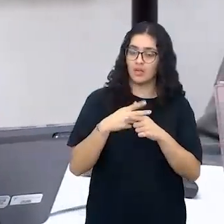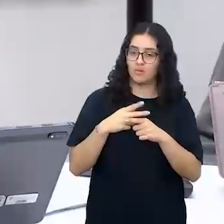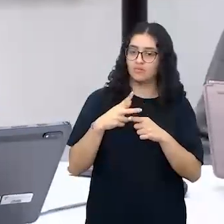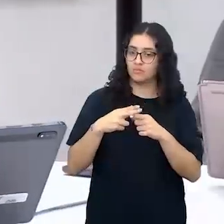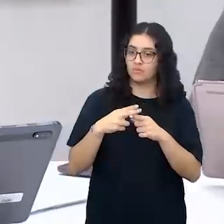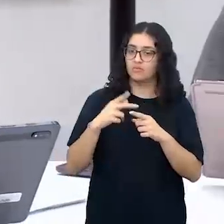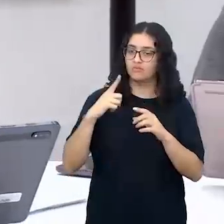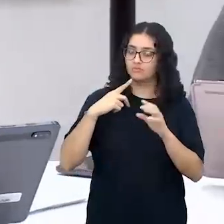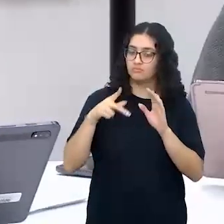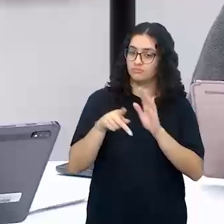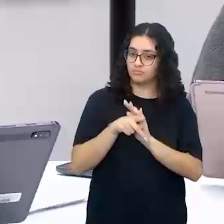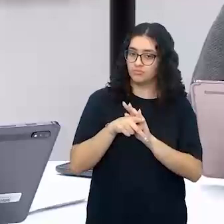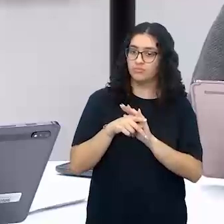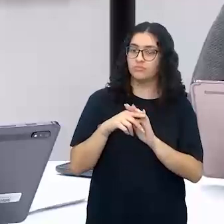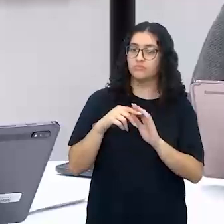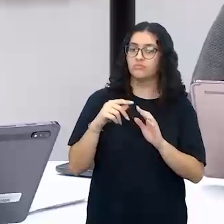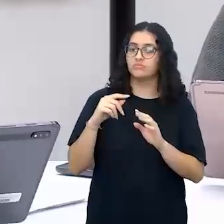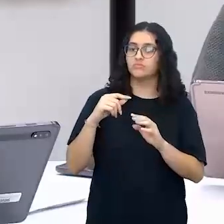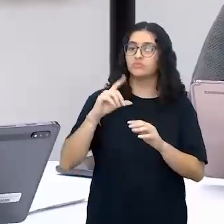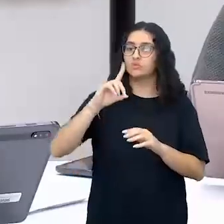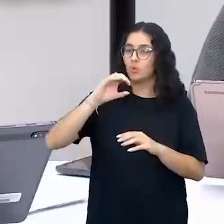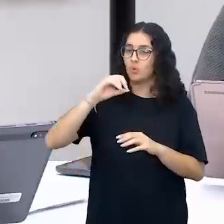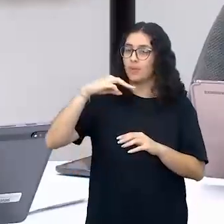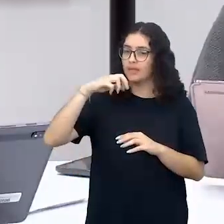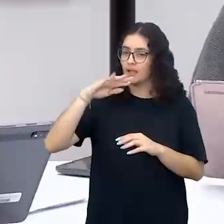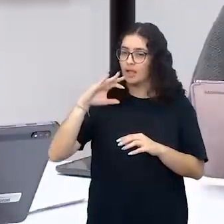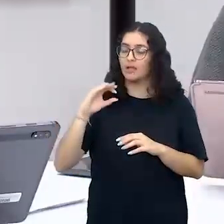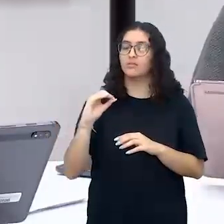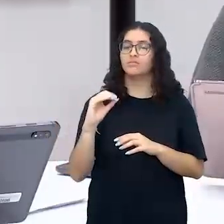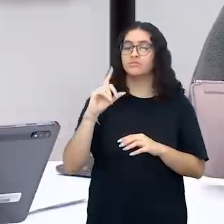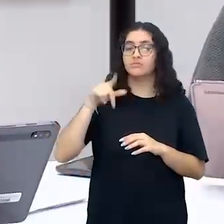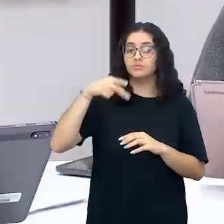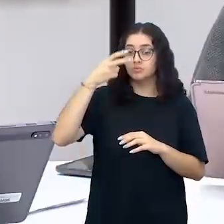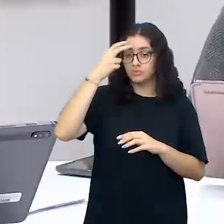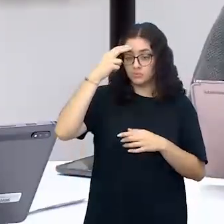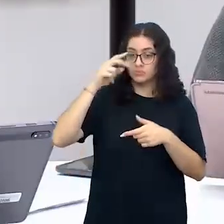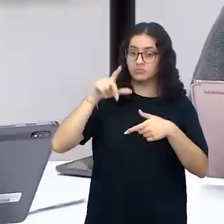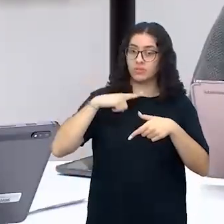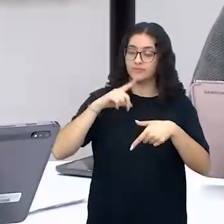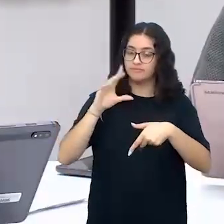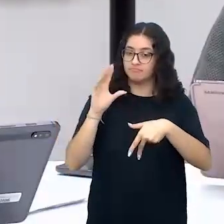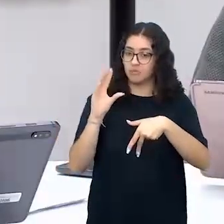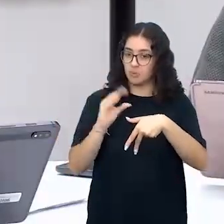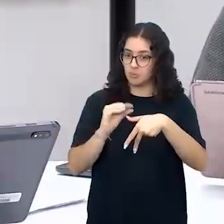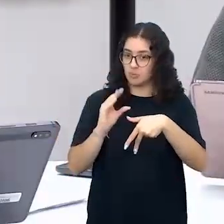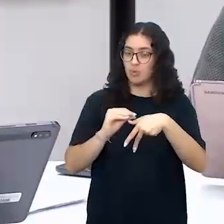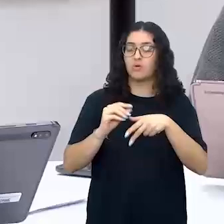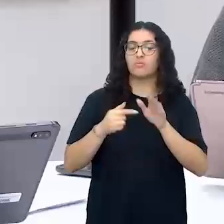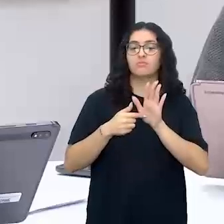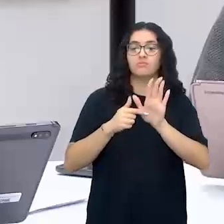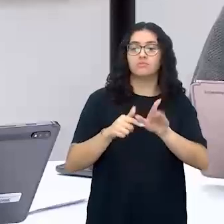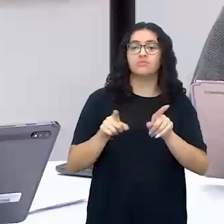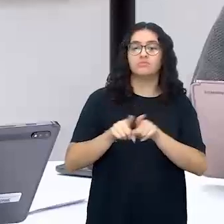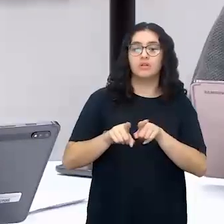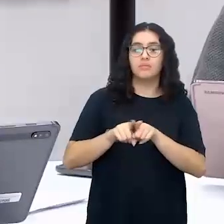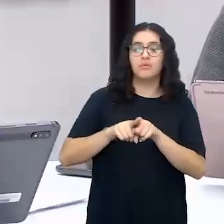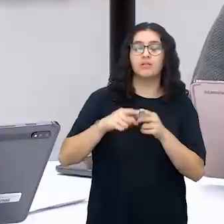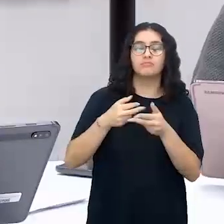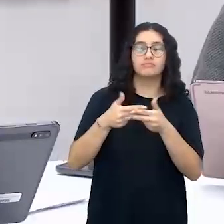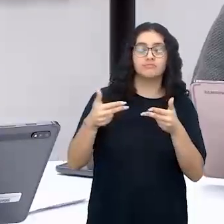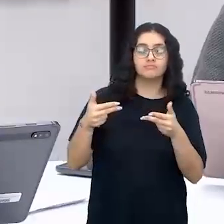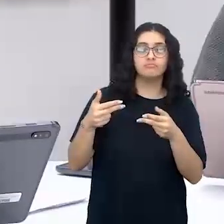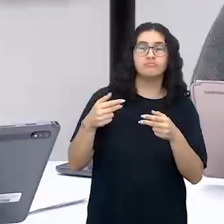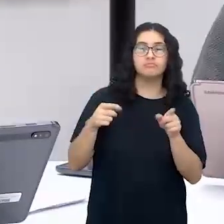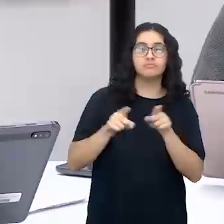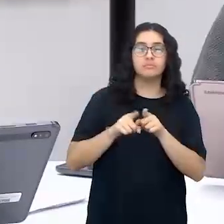do Desperdício, e ele teve um alcance muito grande. Ele passou na TV Cultura algumas vezes, foi apresentado na Virada Sustentável, e até